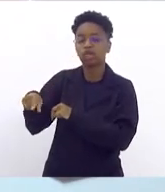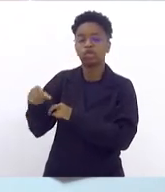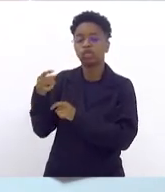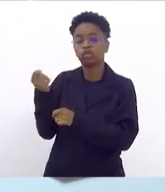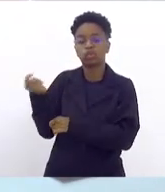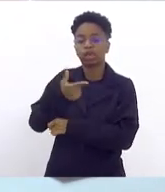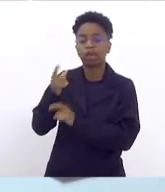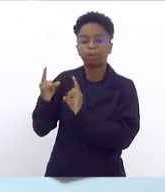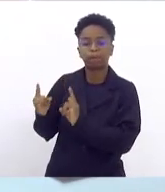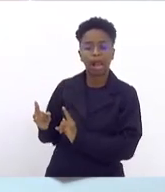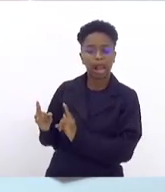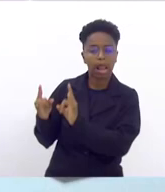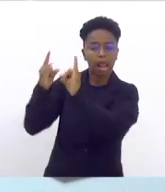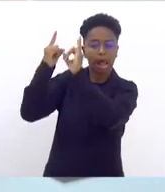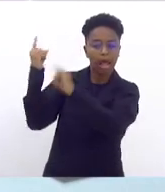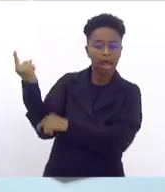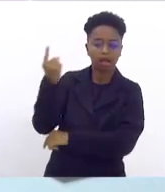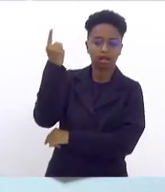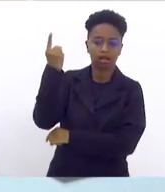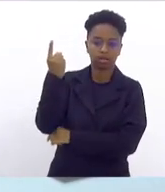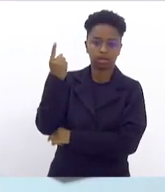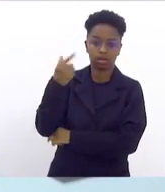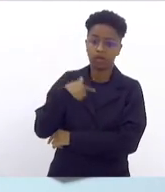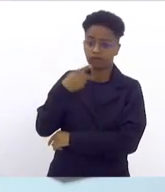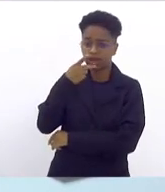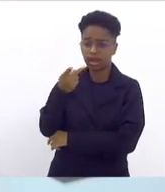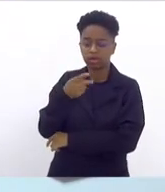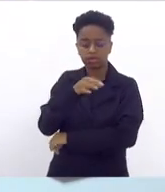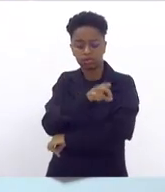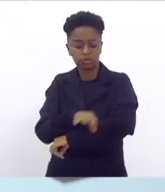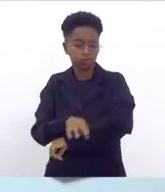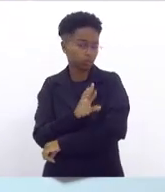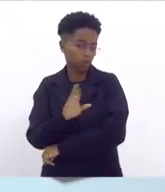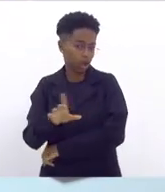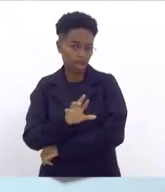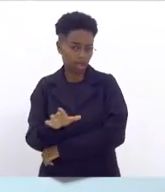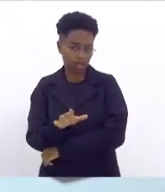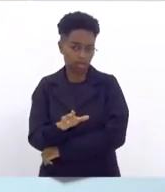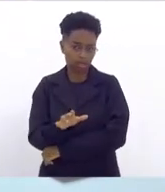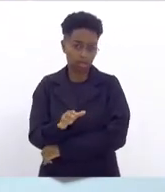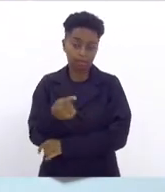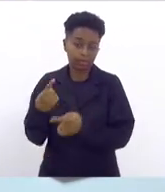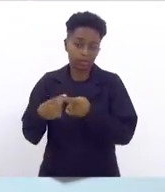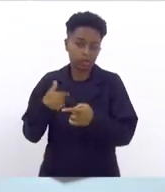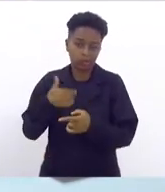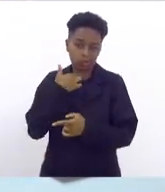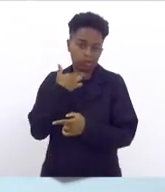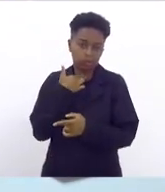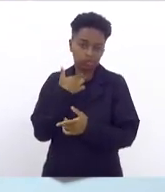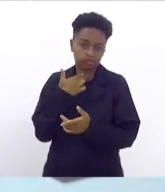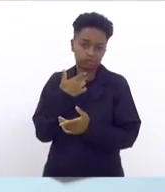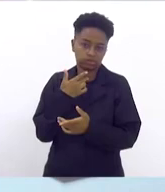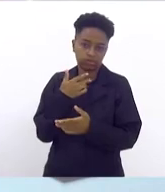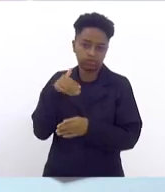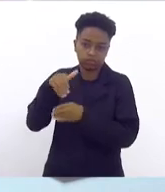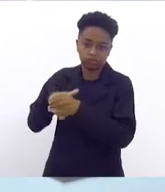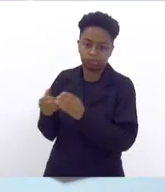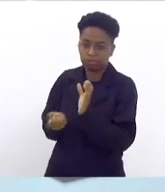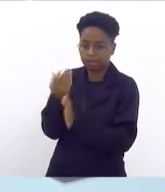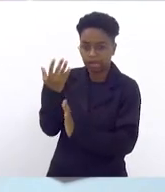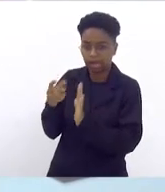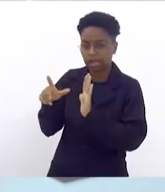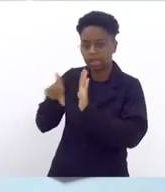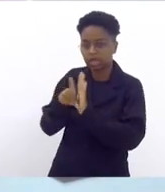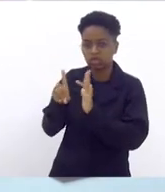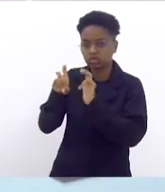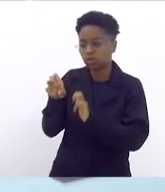da comunidade local. Não é pela arquitetura. Já que eu não posso legislar sobre o uso do solo, eu voto